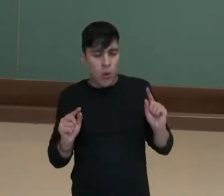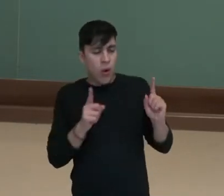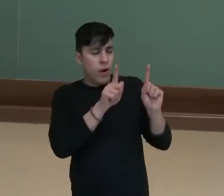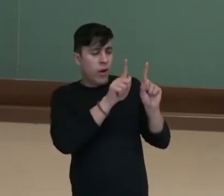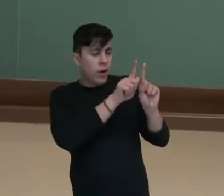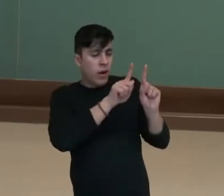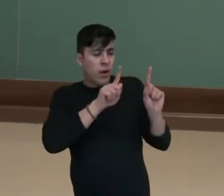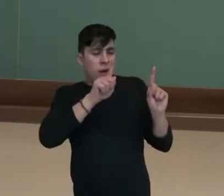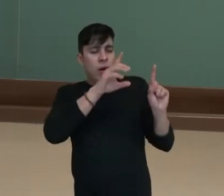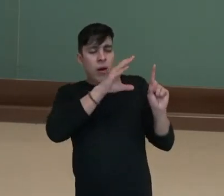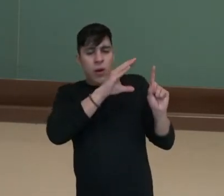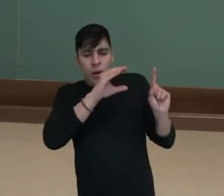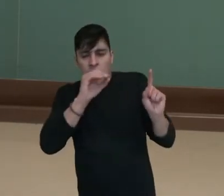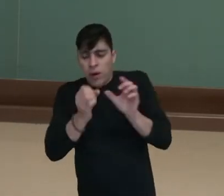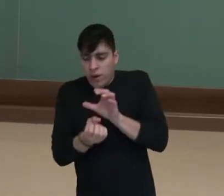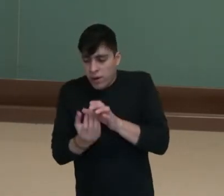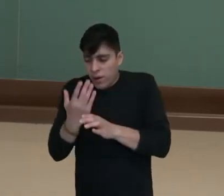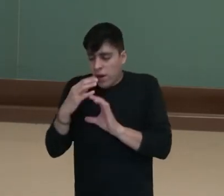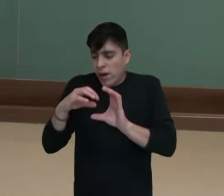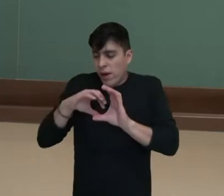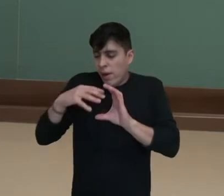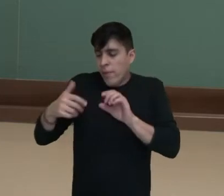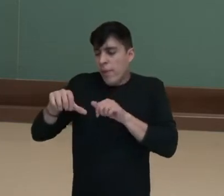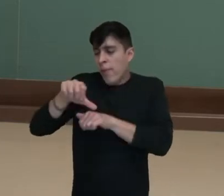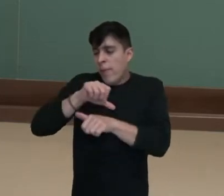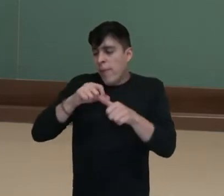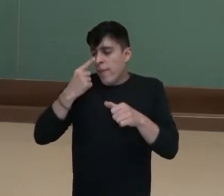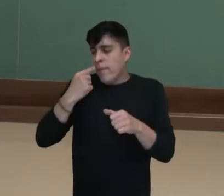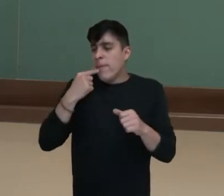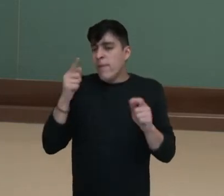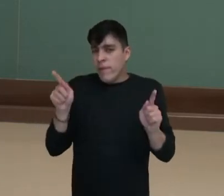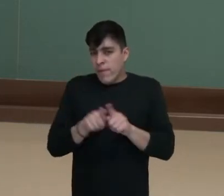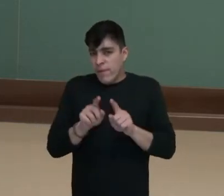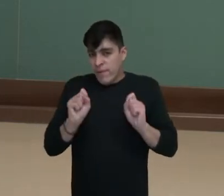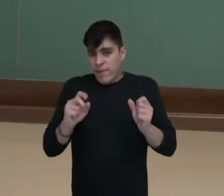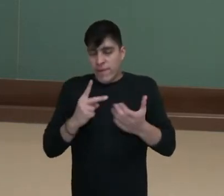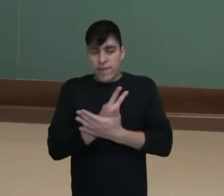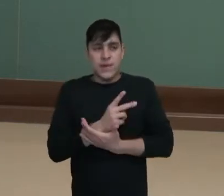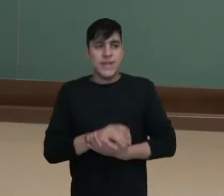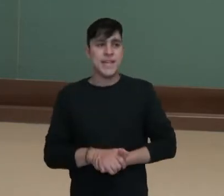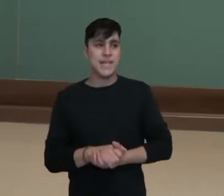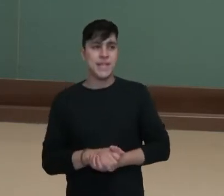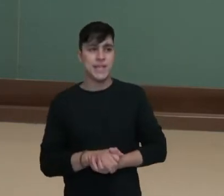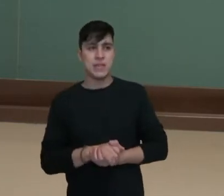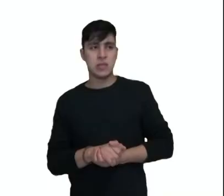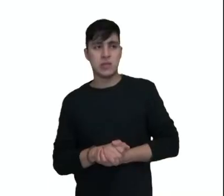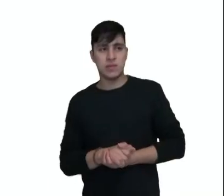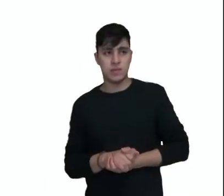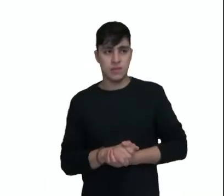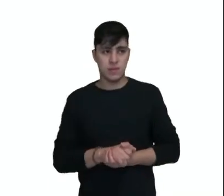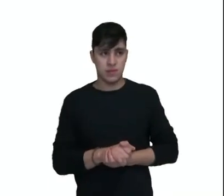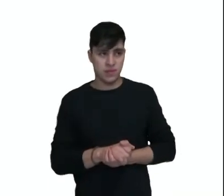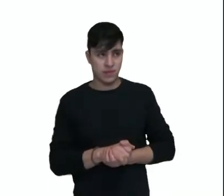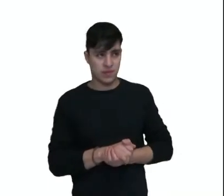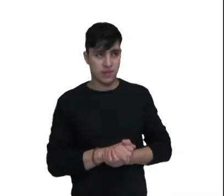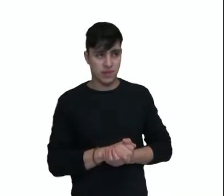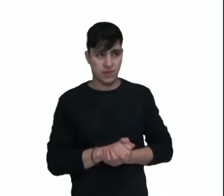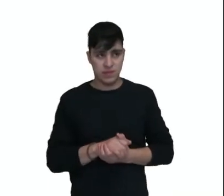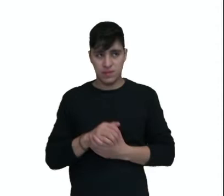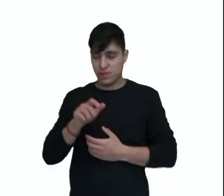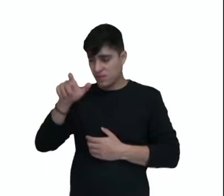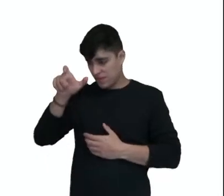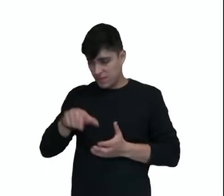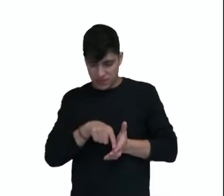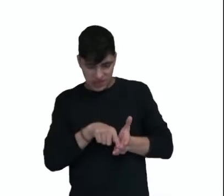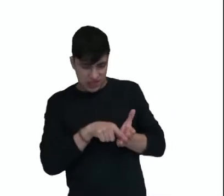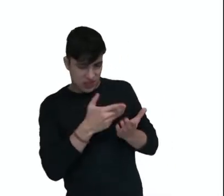e formar a característica, pode dar alterações fenotípicas, né? Olha, os citogeneticistas distinguem dois tipos de